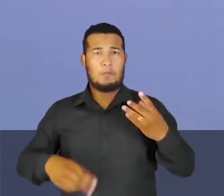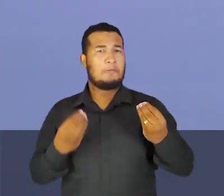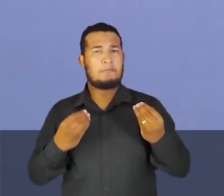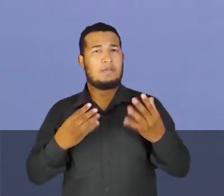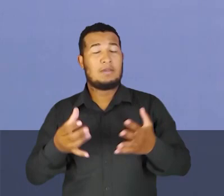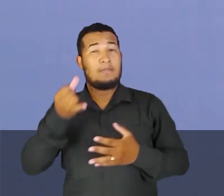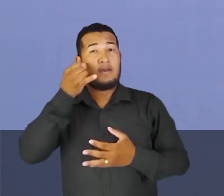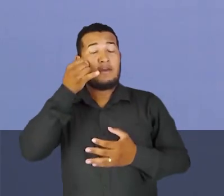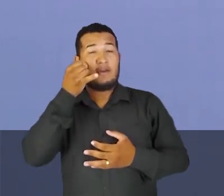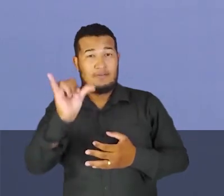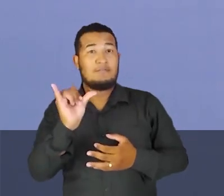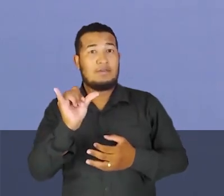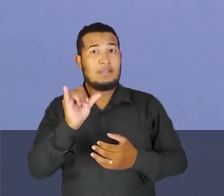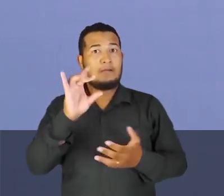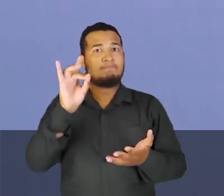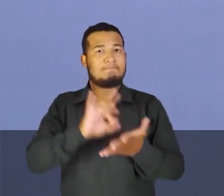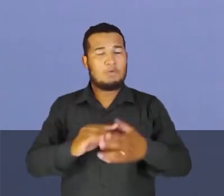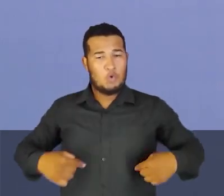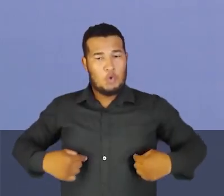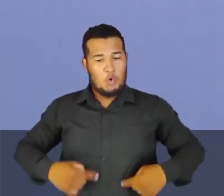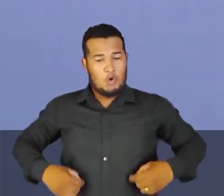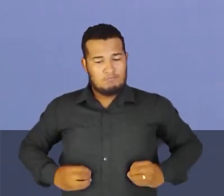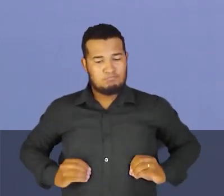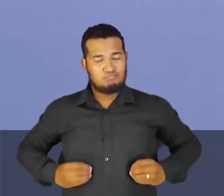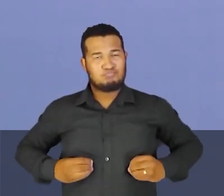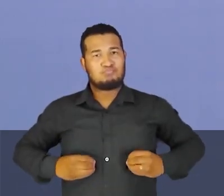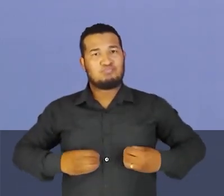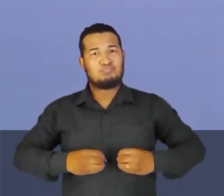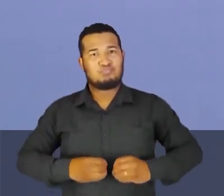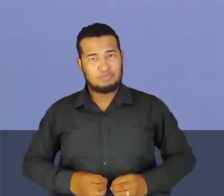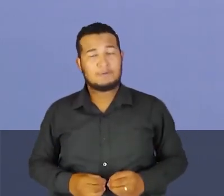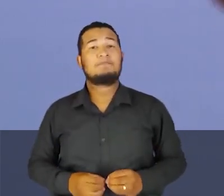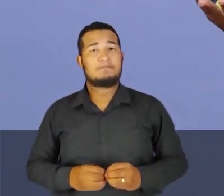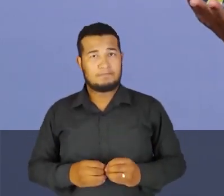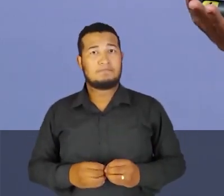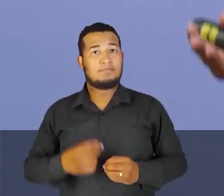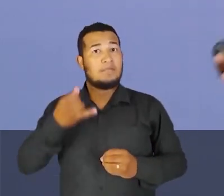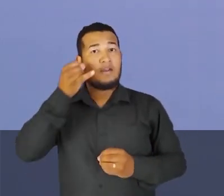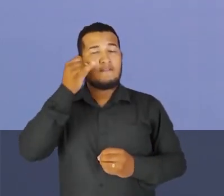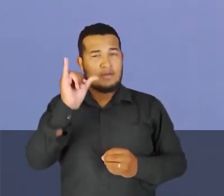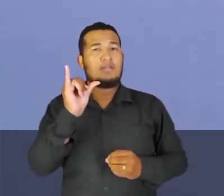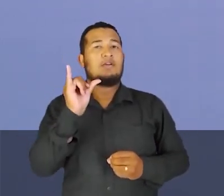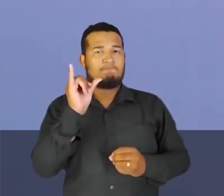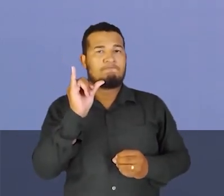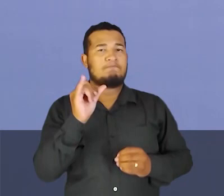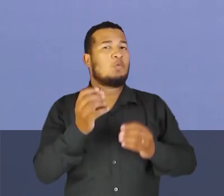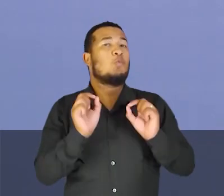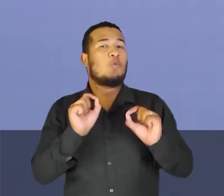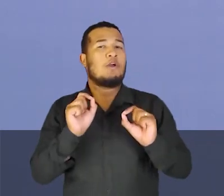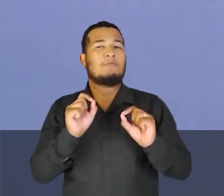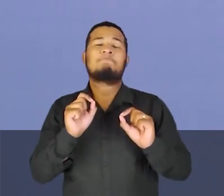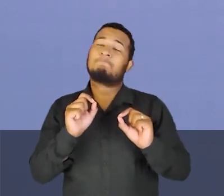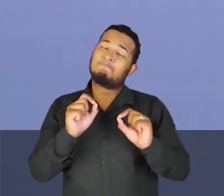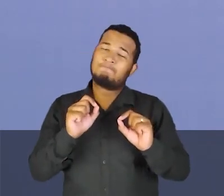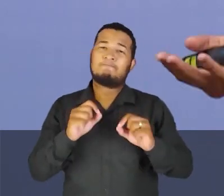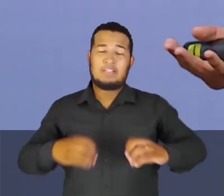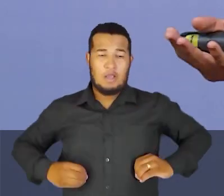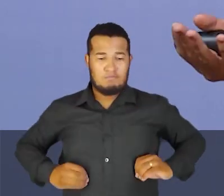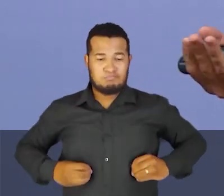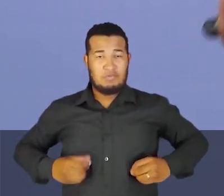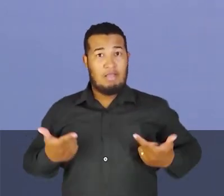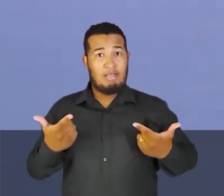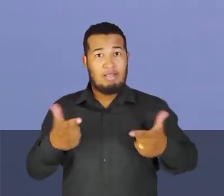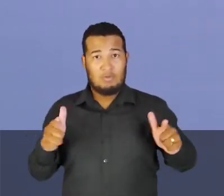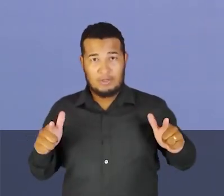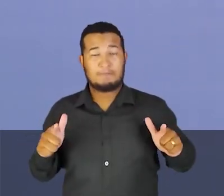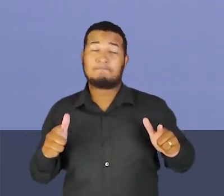evitar principalmente a ovulação, que é a liberação do óvulo para as trompas de Falópio e dessa forma o óvulo não sendo